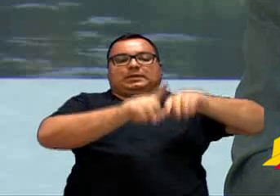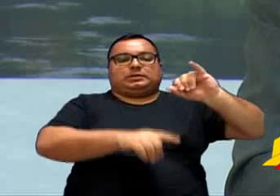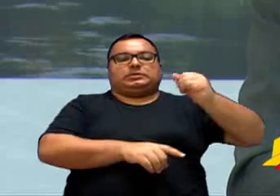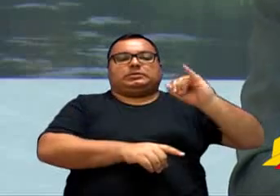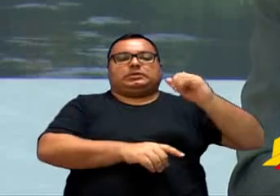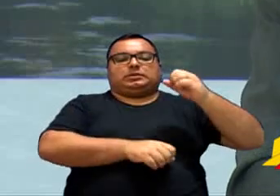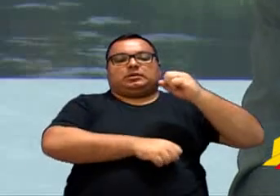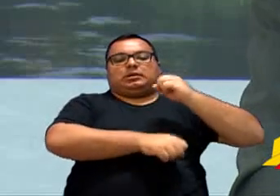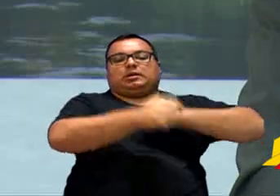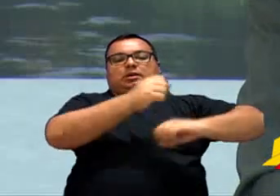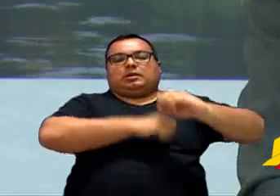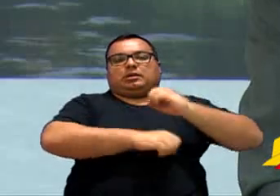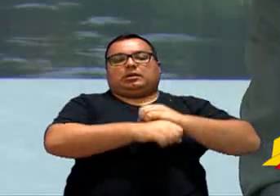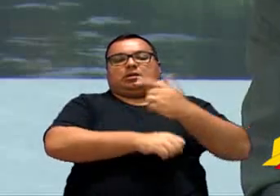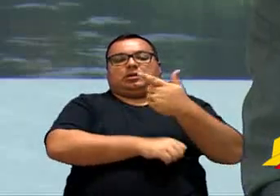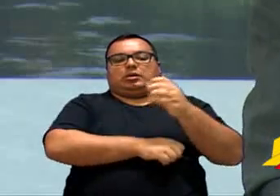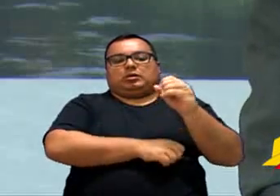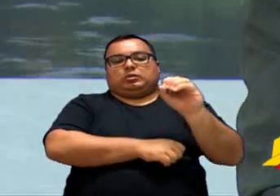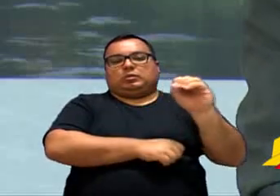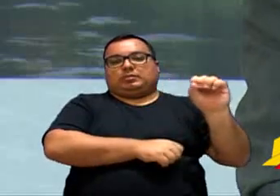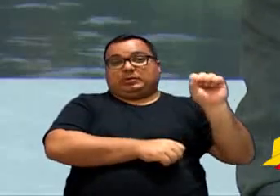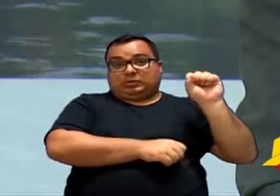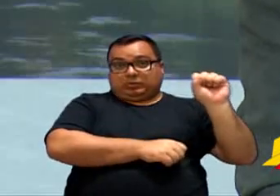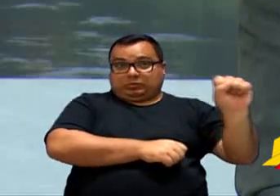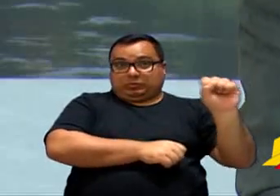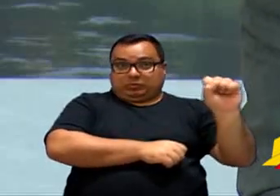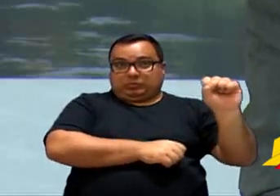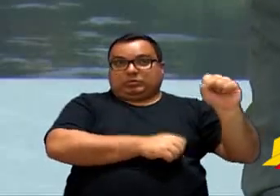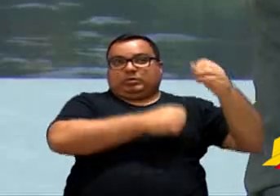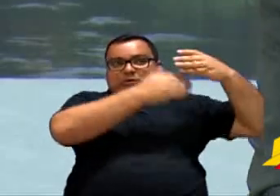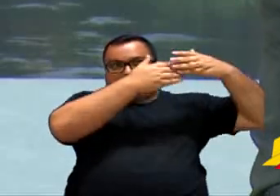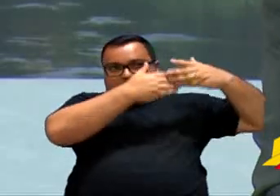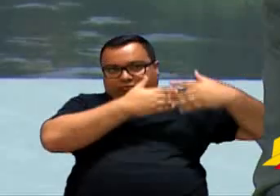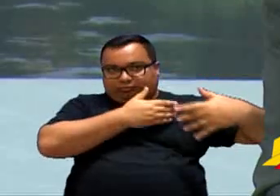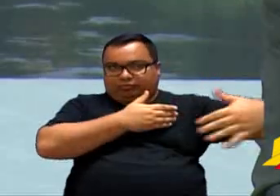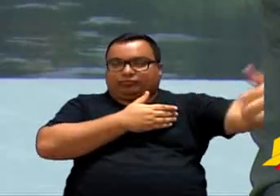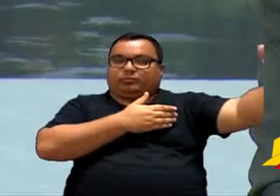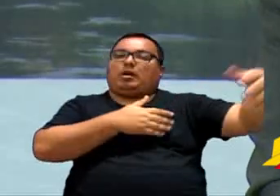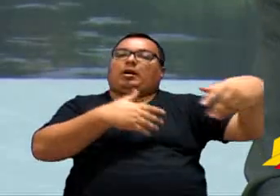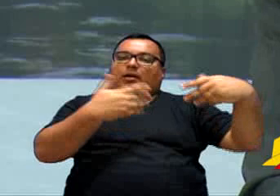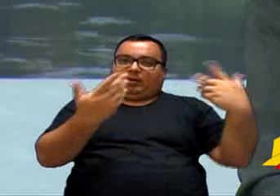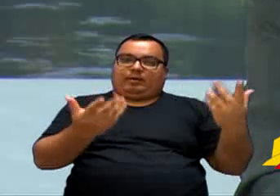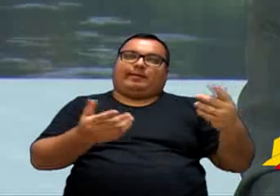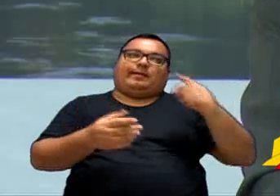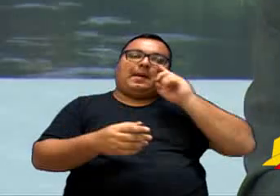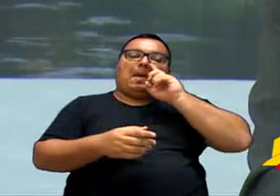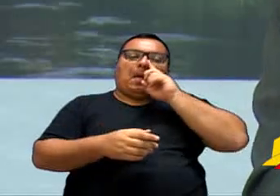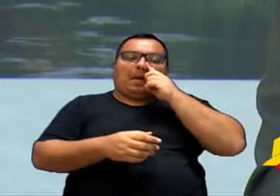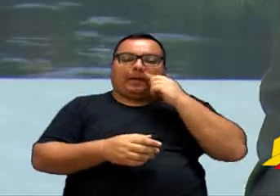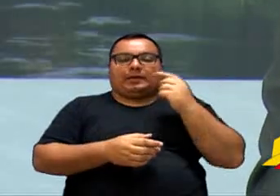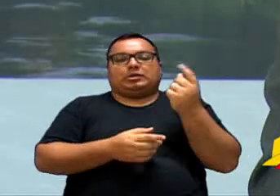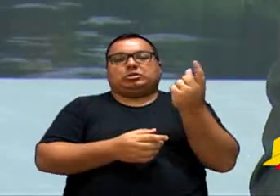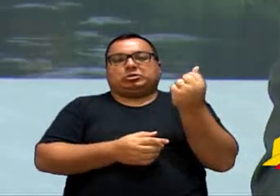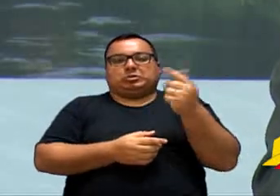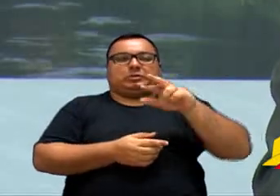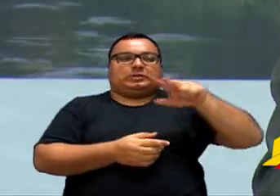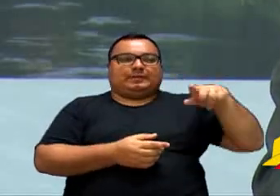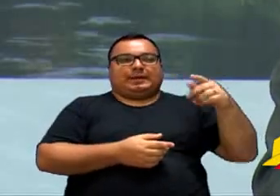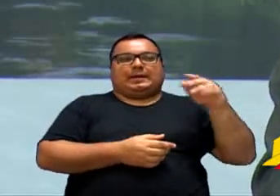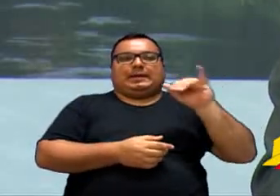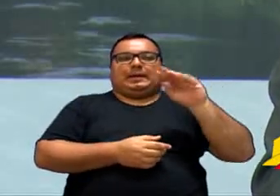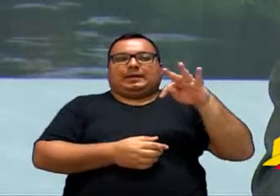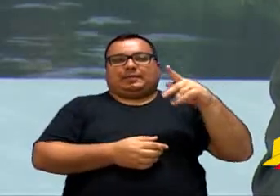os funcionários que entraram, que então, a partir daí, sim, recolhimento correto da parte patronal, recolhimento correto da